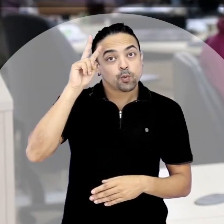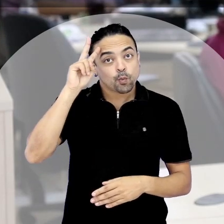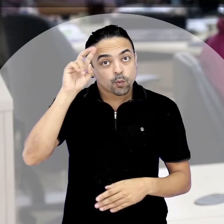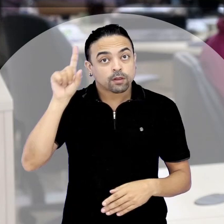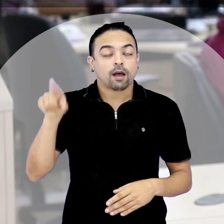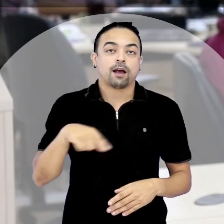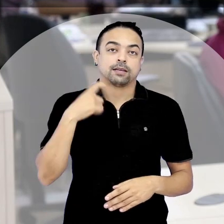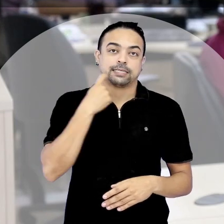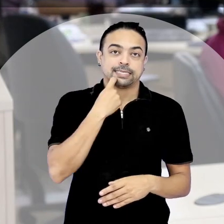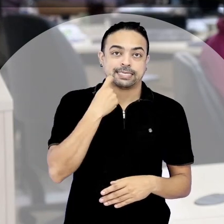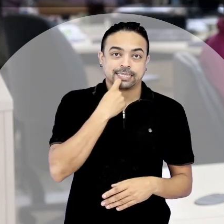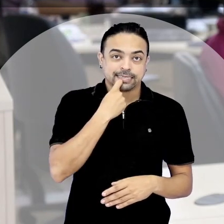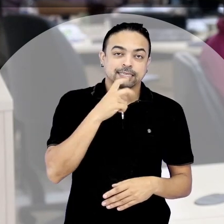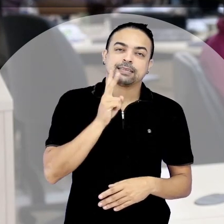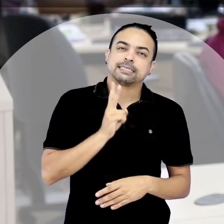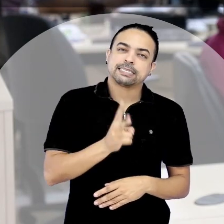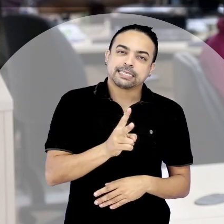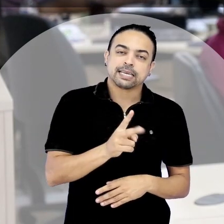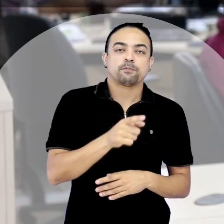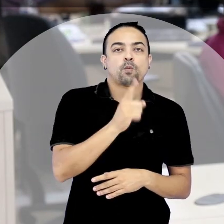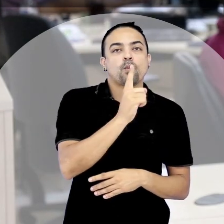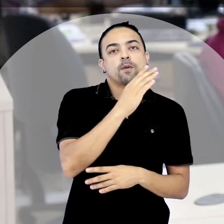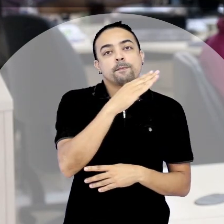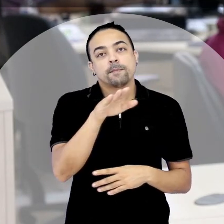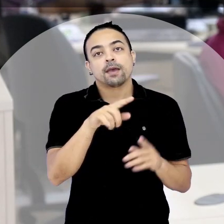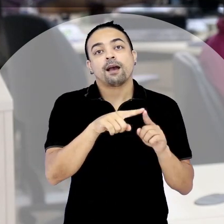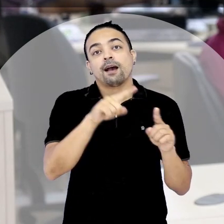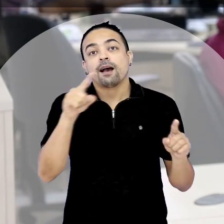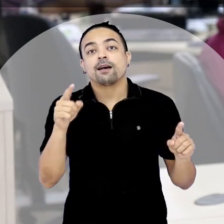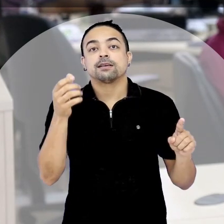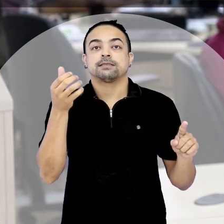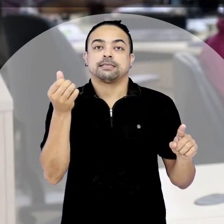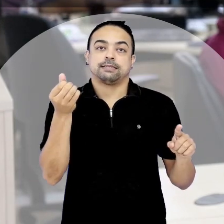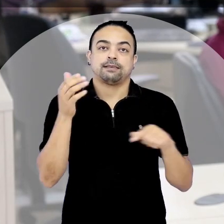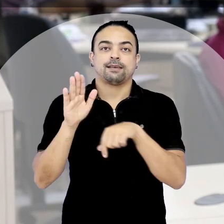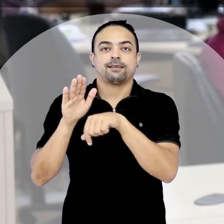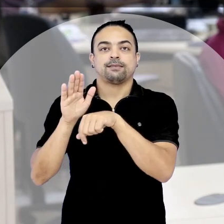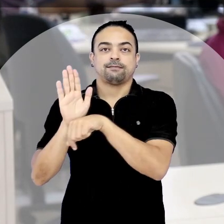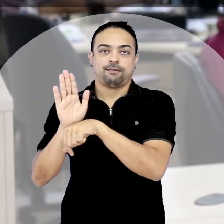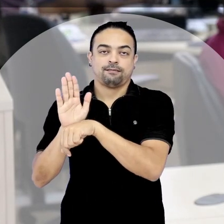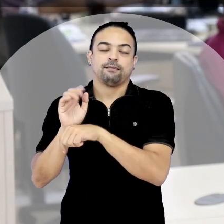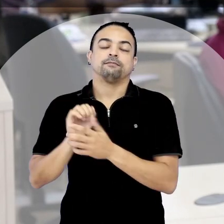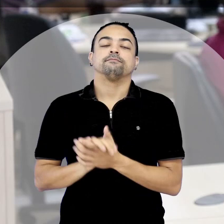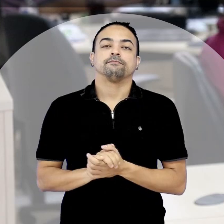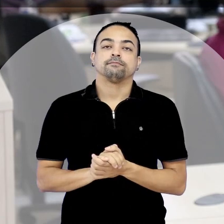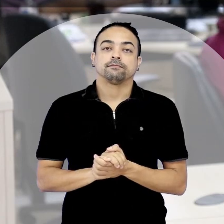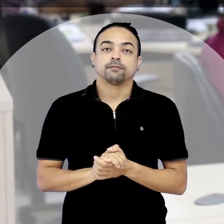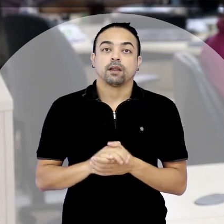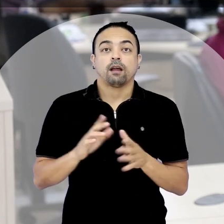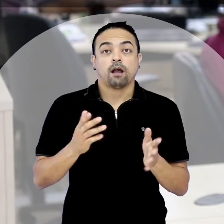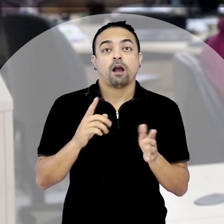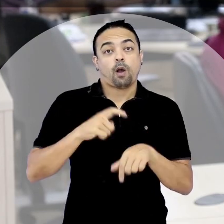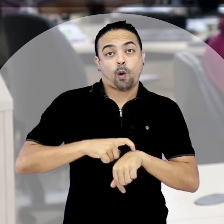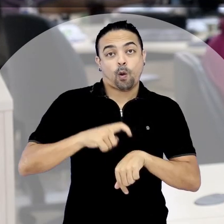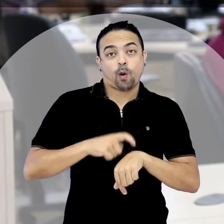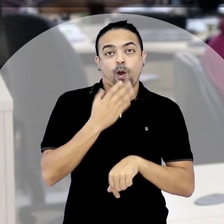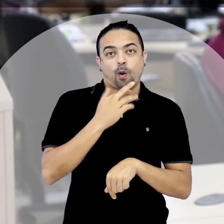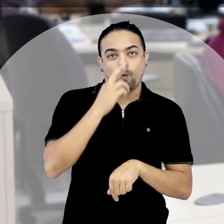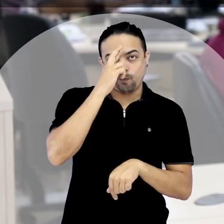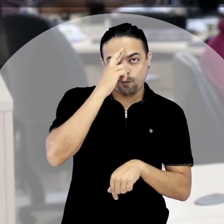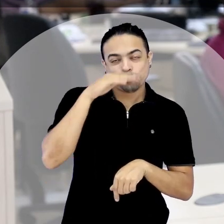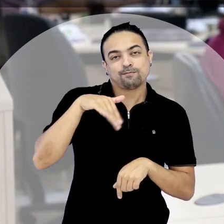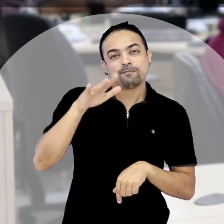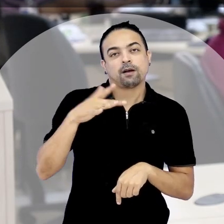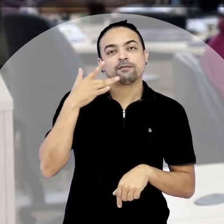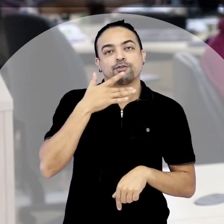sexta-feira sempre de 1:30 às 6:00 da tarde aproveite e a gente tá dizendo que a hora do almoço ficou ainda mais